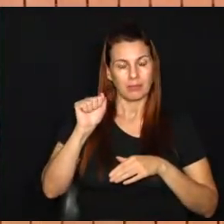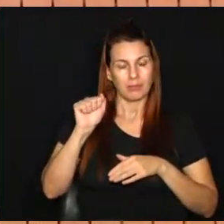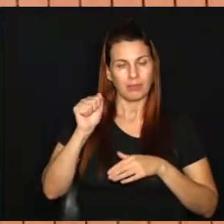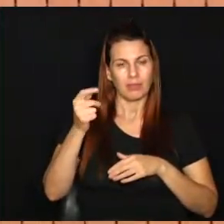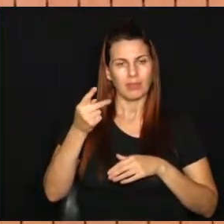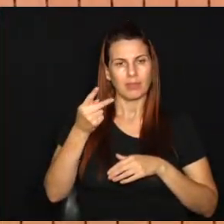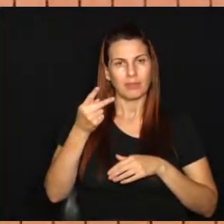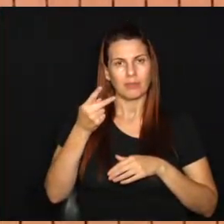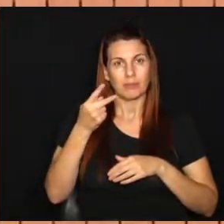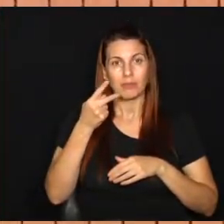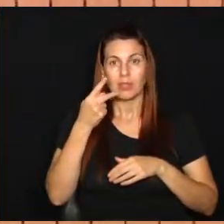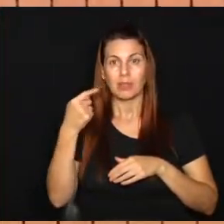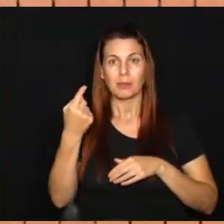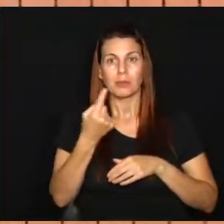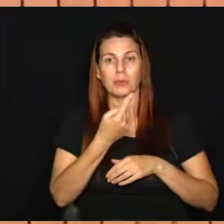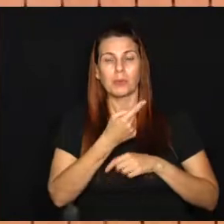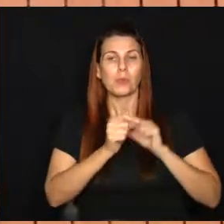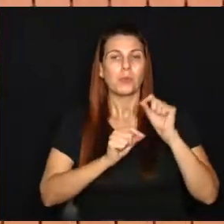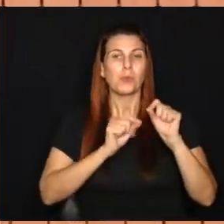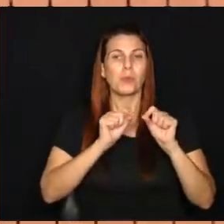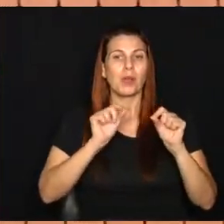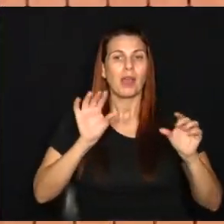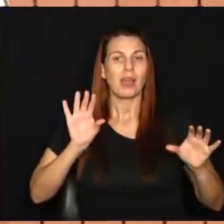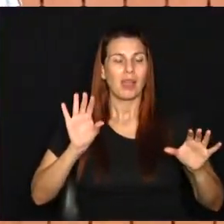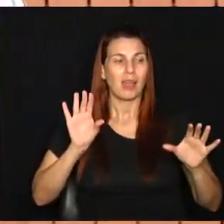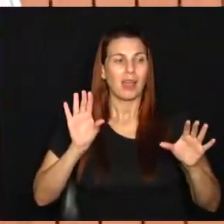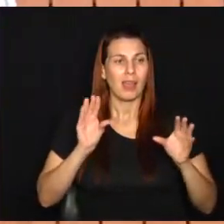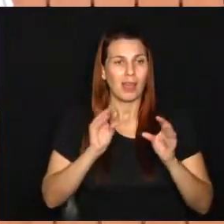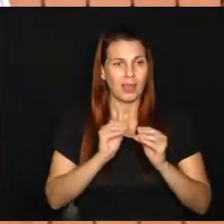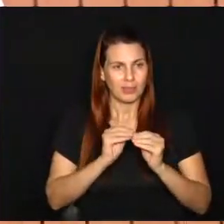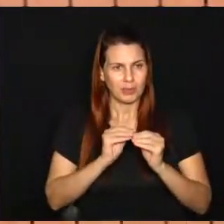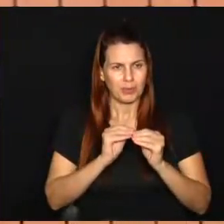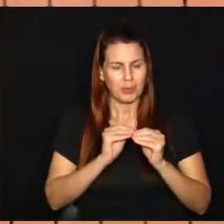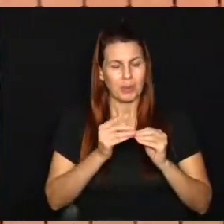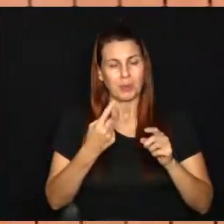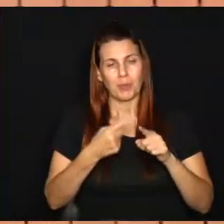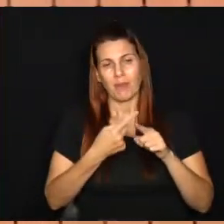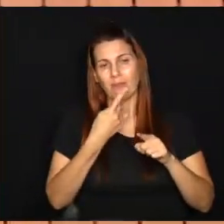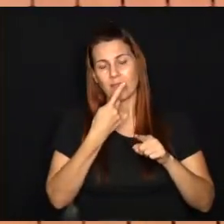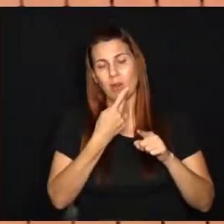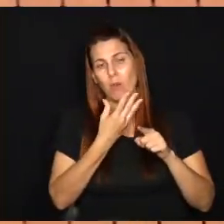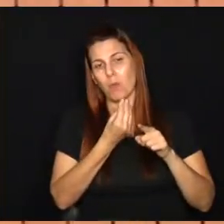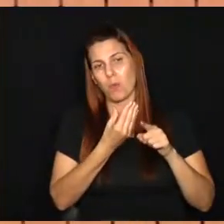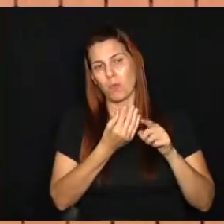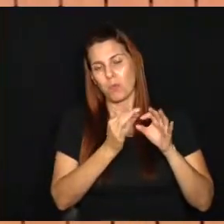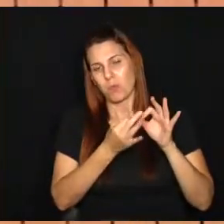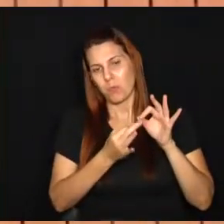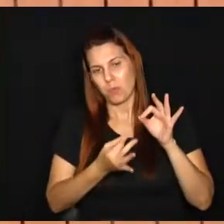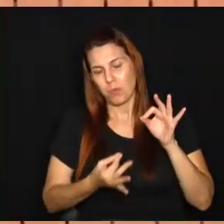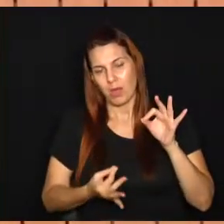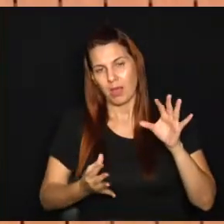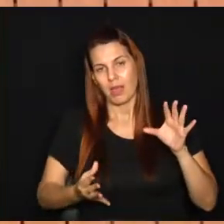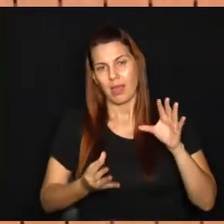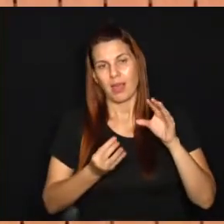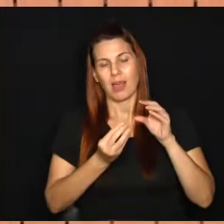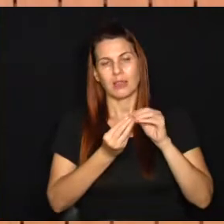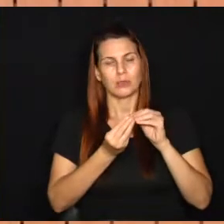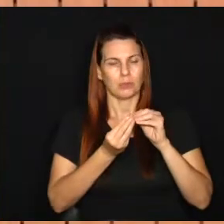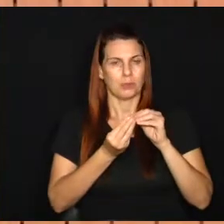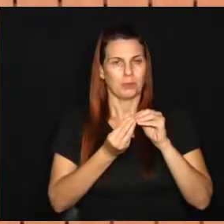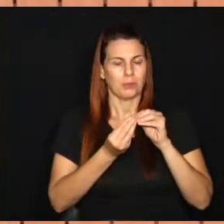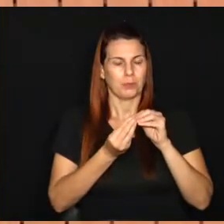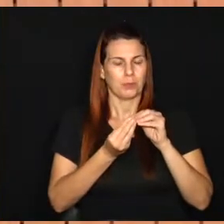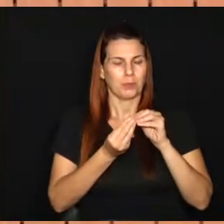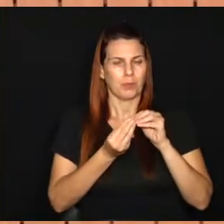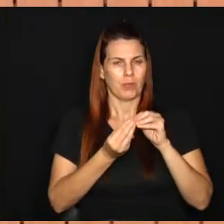um parecer, um apanhado, porque muita coisa foi falada, mas um resumo disso, vereadora. O